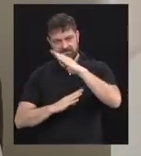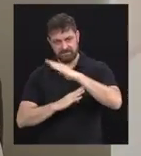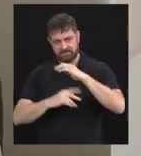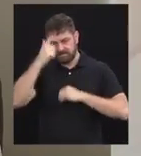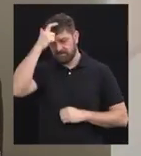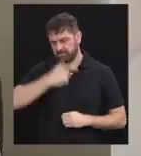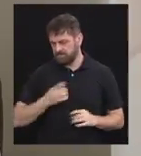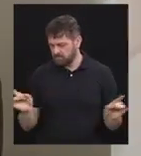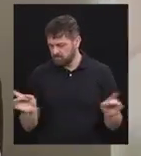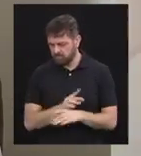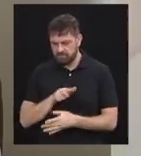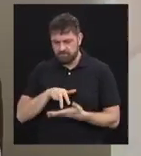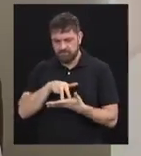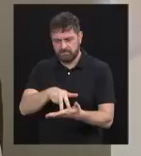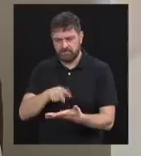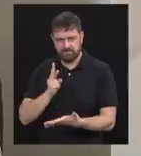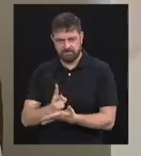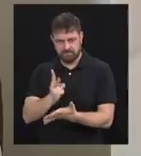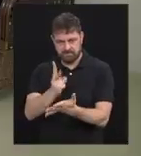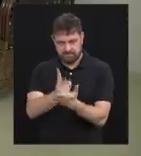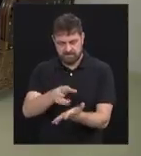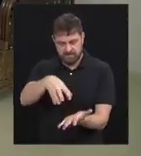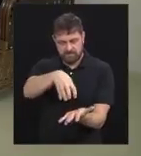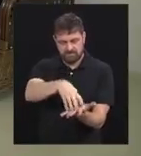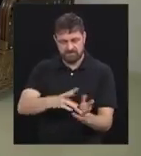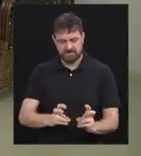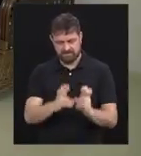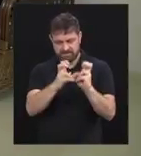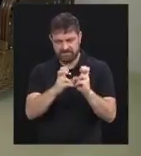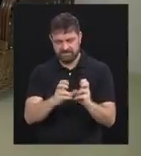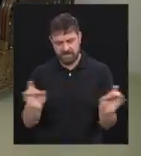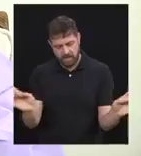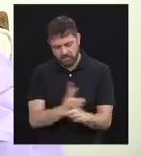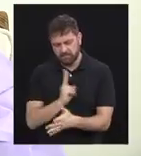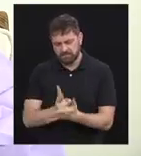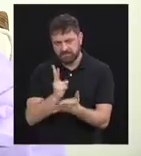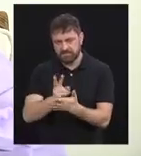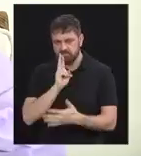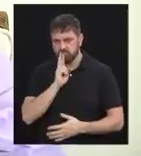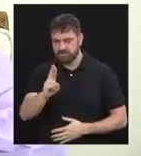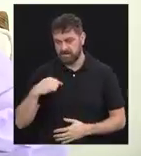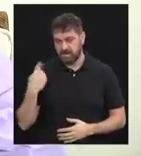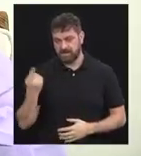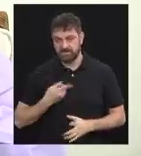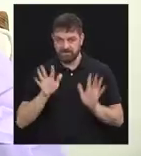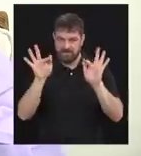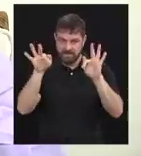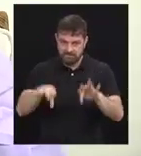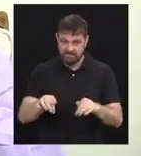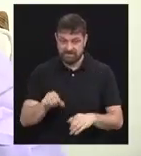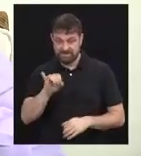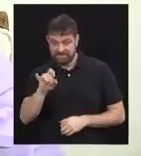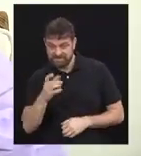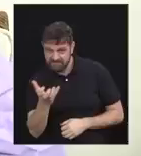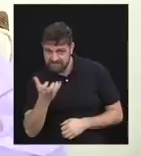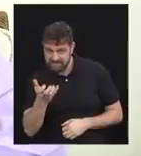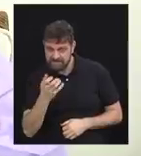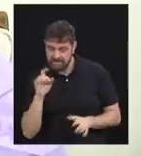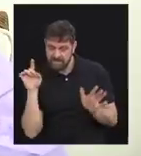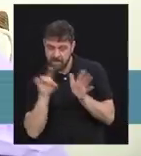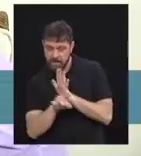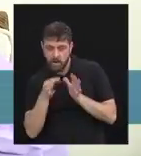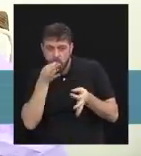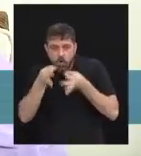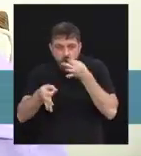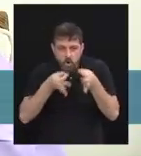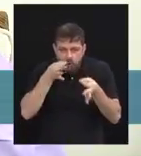estou sempre à disposição, o Centro de Oncologia está sempre à disposição. Obrigado, doutor. Nós ficamos por aqui e se você quiser mandar alguma